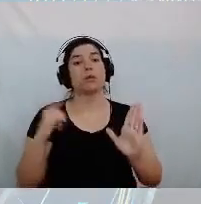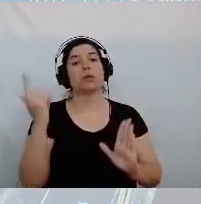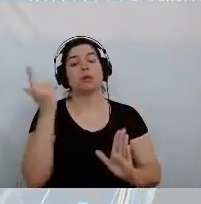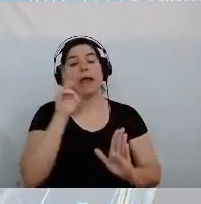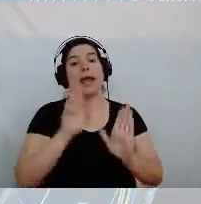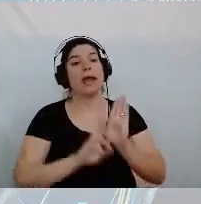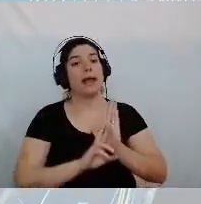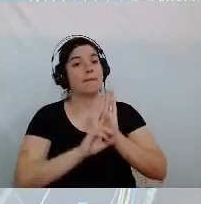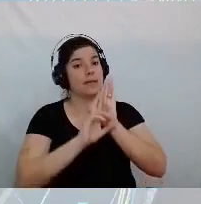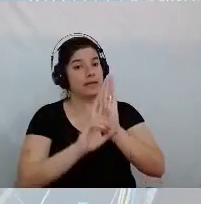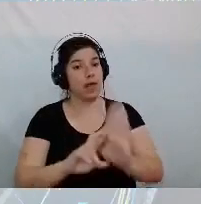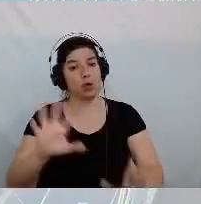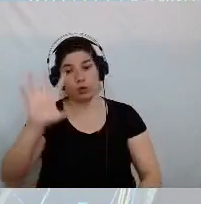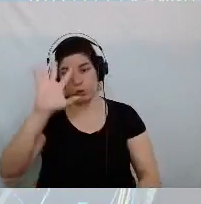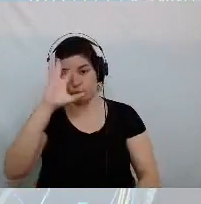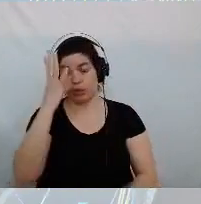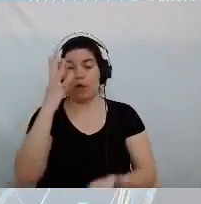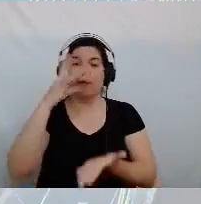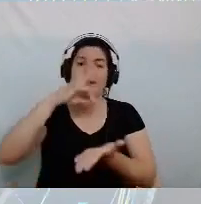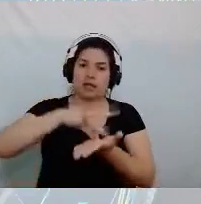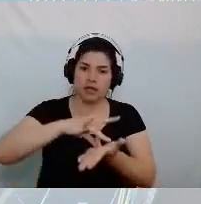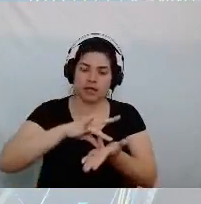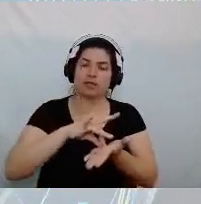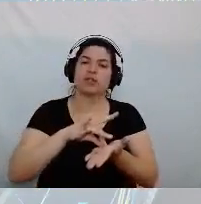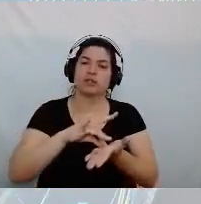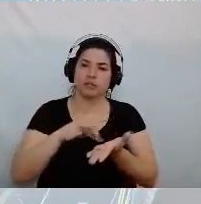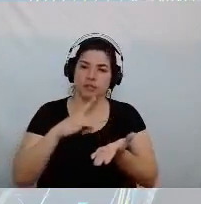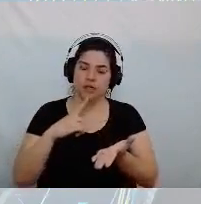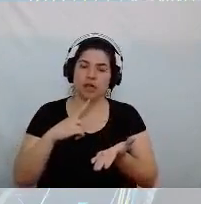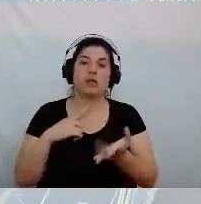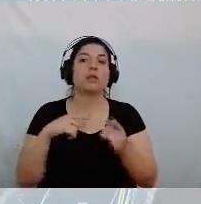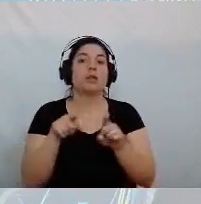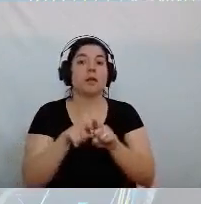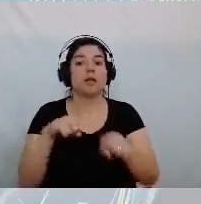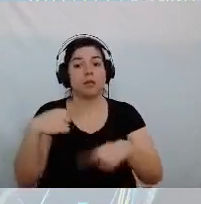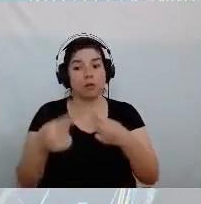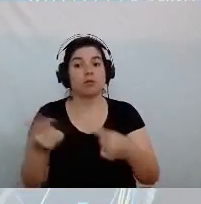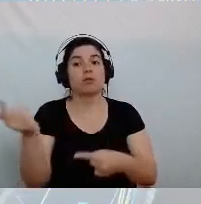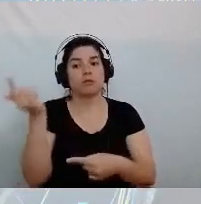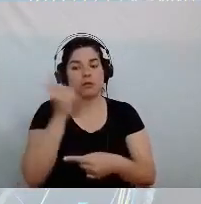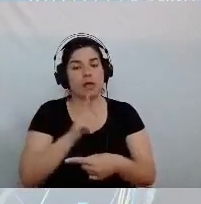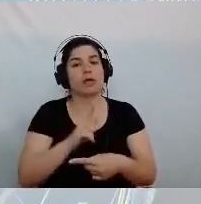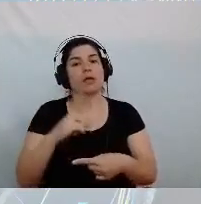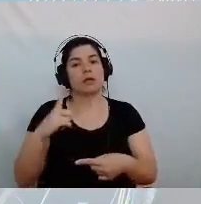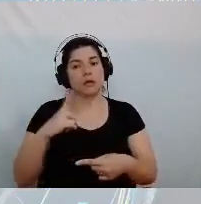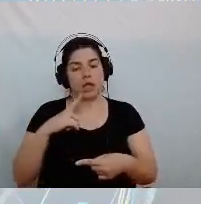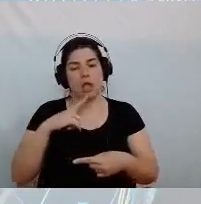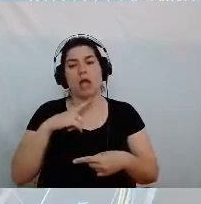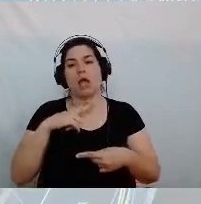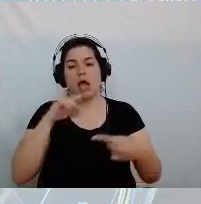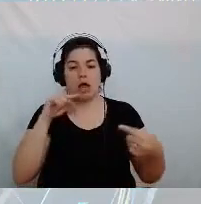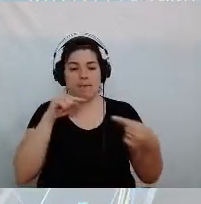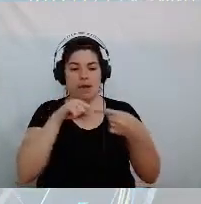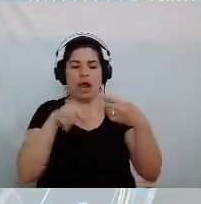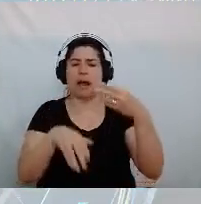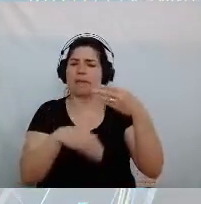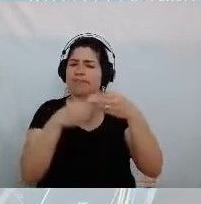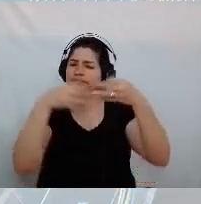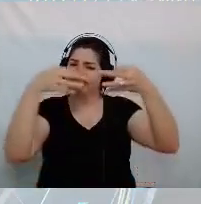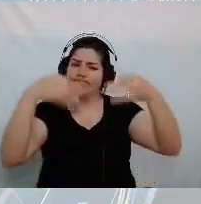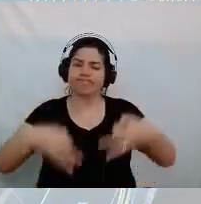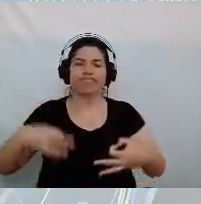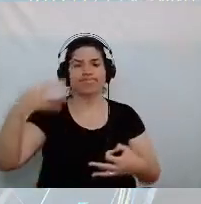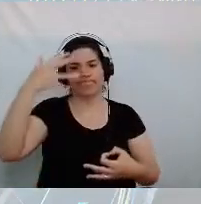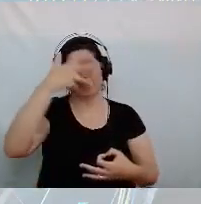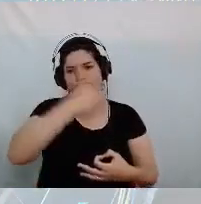efetiva paraa intenção E aí no final ele acaba cuidando de uma implementação que seja mais caprichosa aqui tem